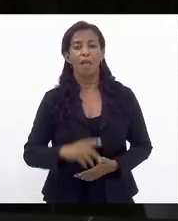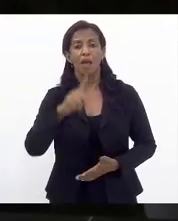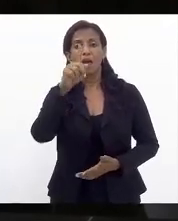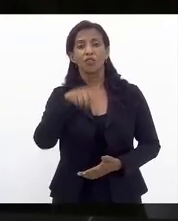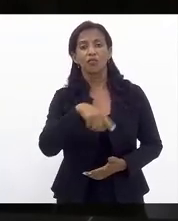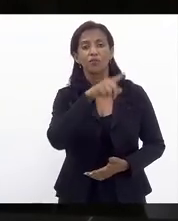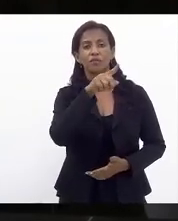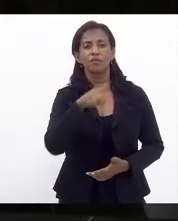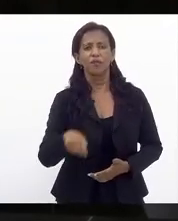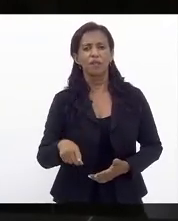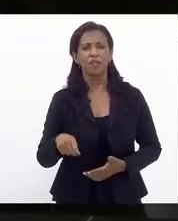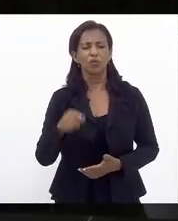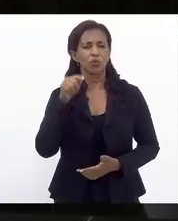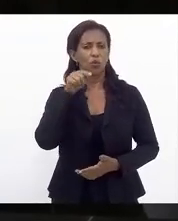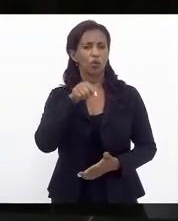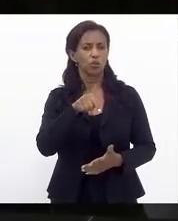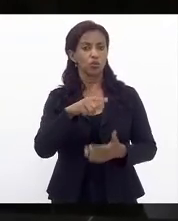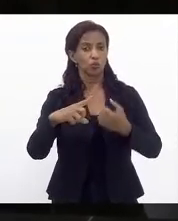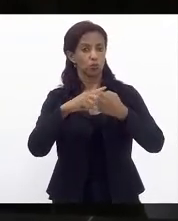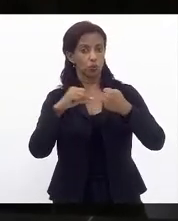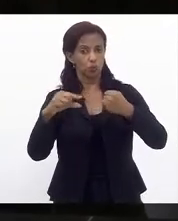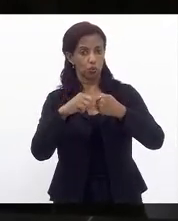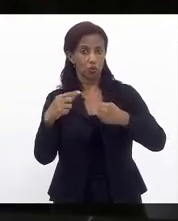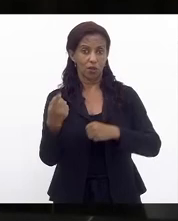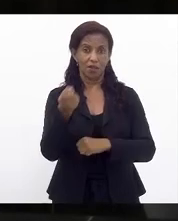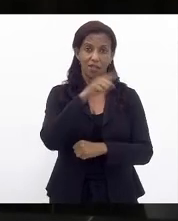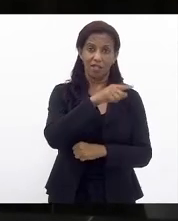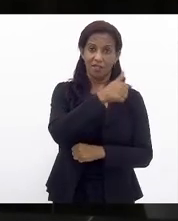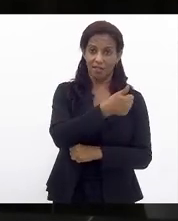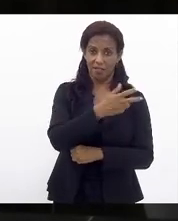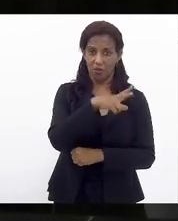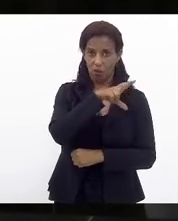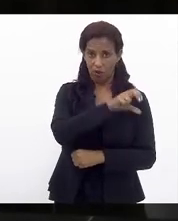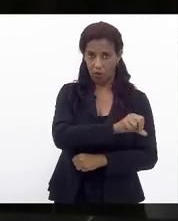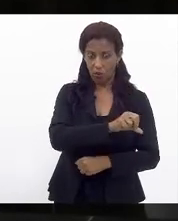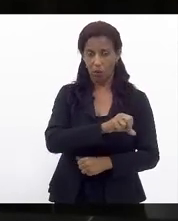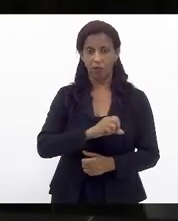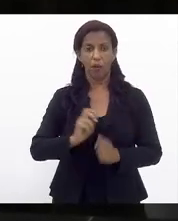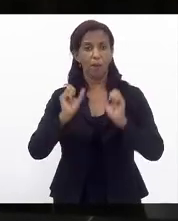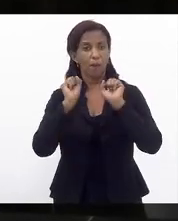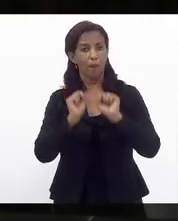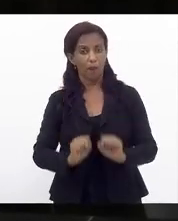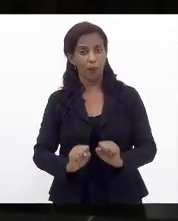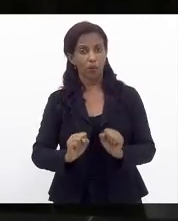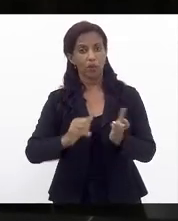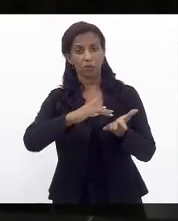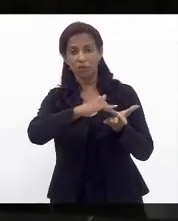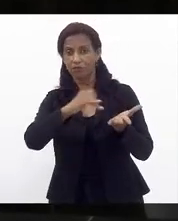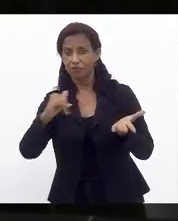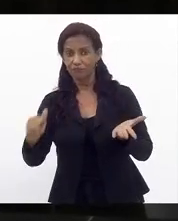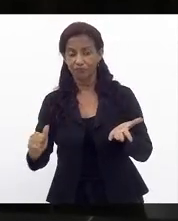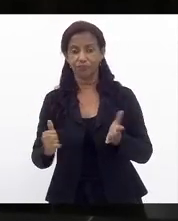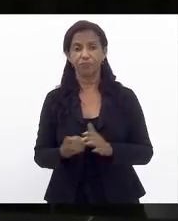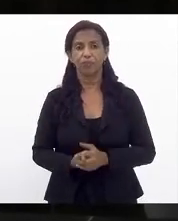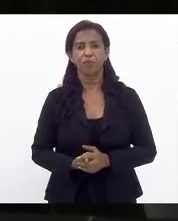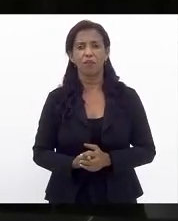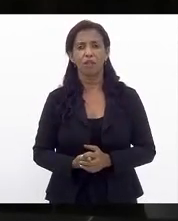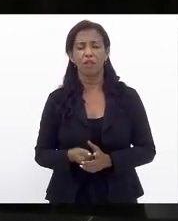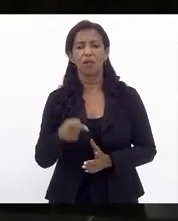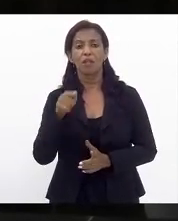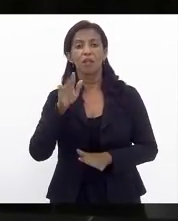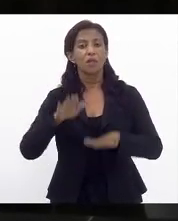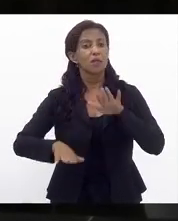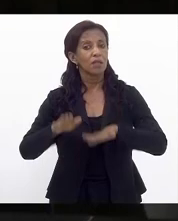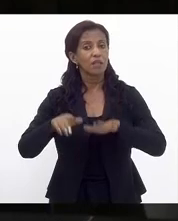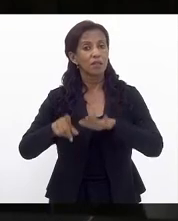vedações previstas no referido artigo da 159 poderão ser afastadas desde